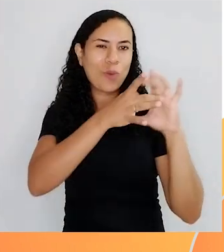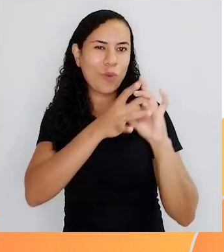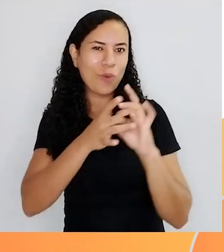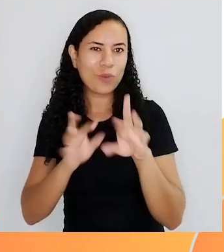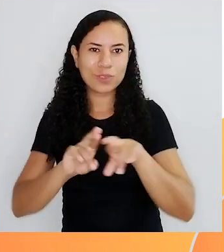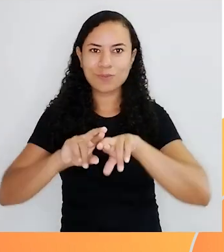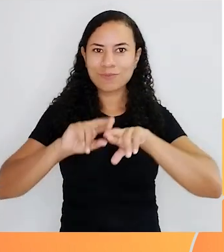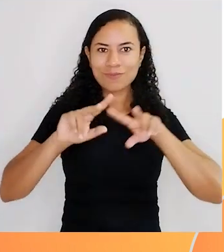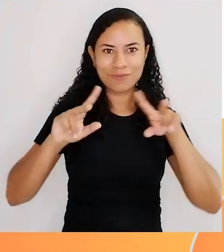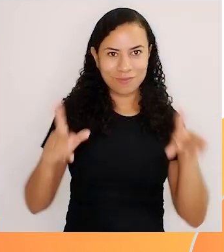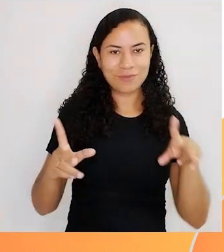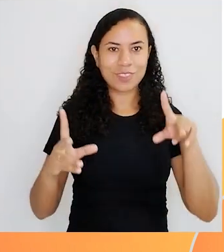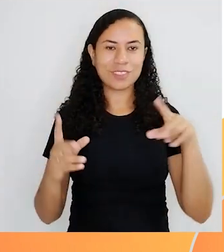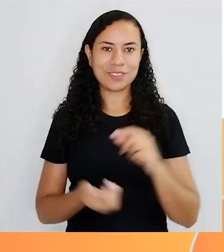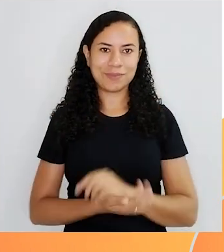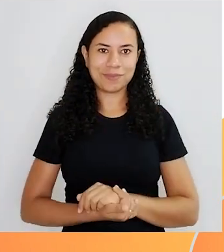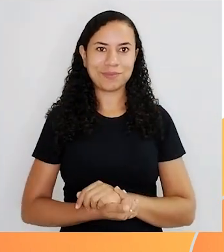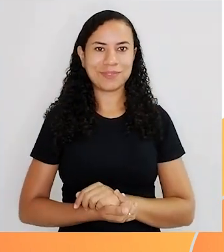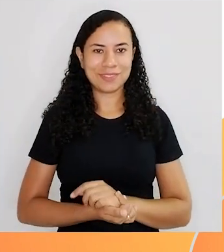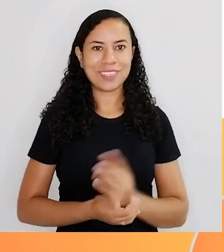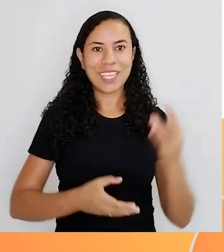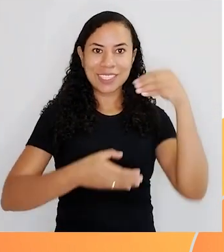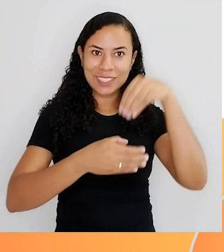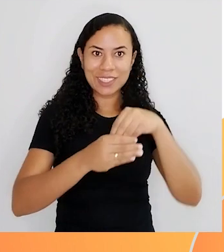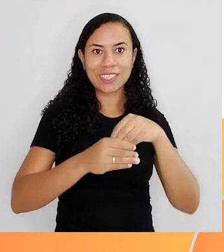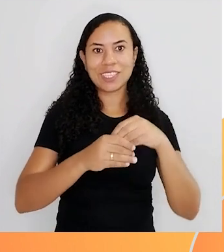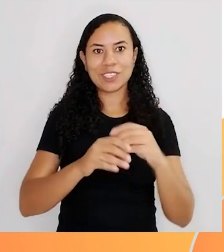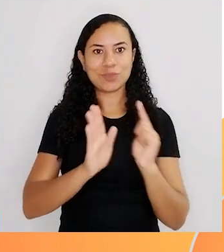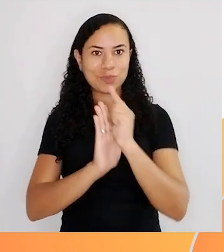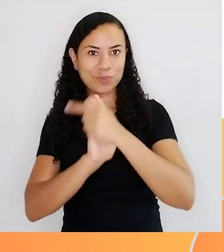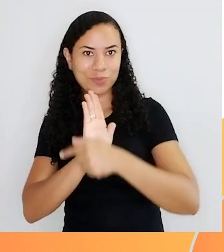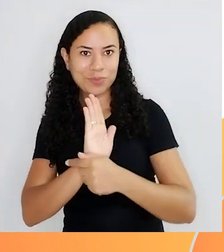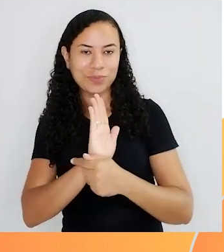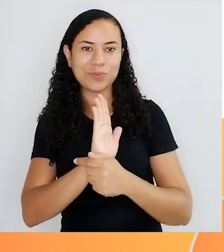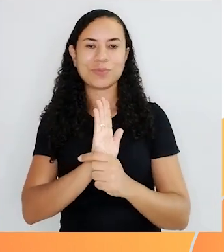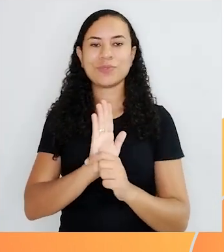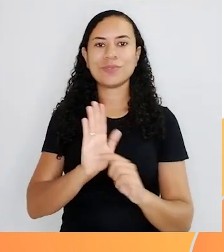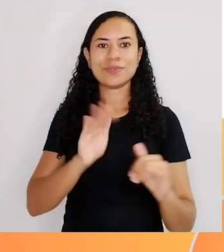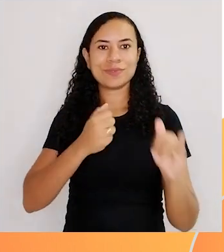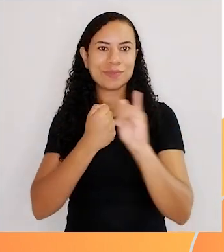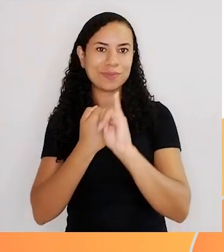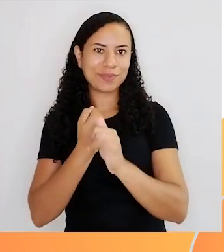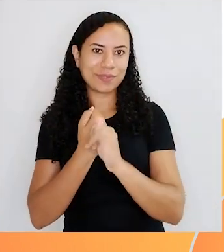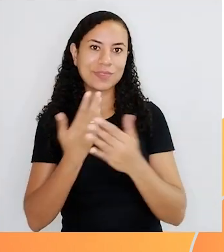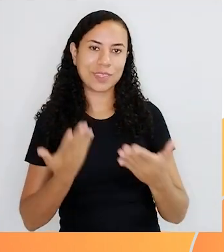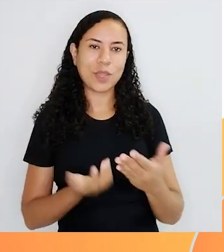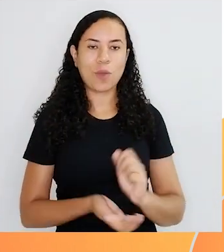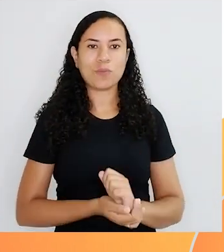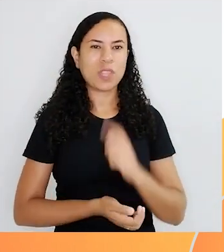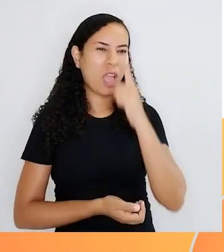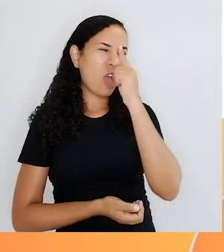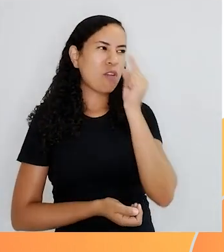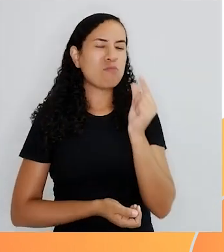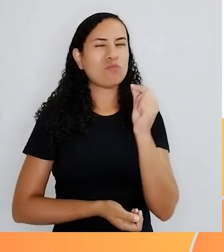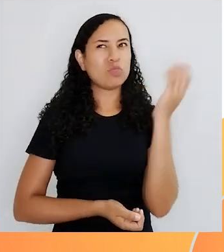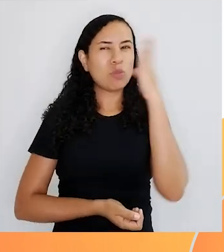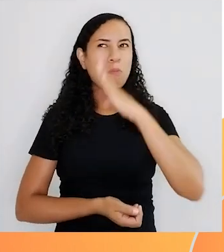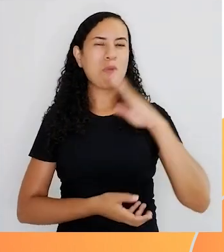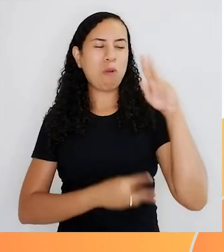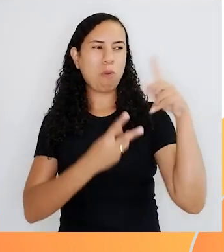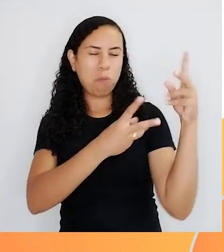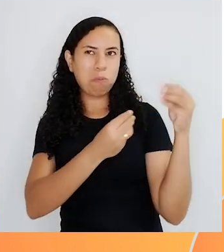envolvida do gênero textual crônica. Uma bruxa má lançou-me um encanto e transformei-me nesta rã